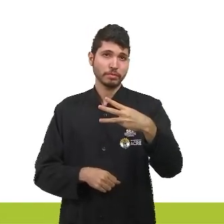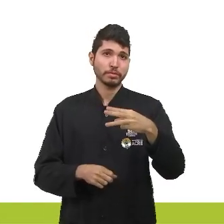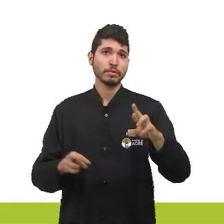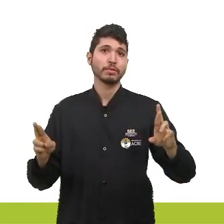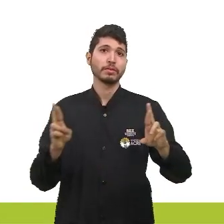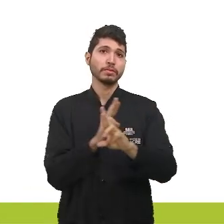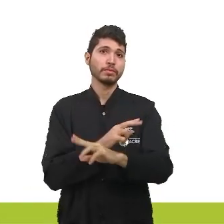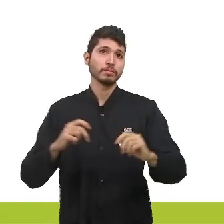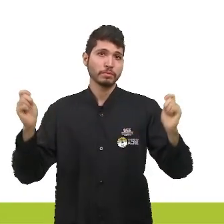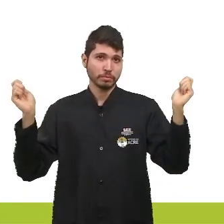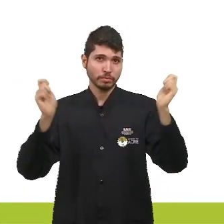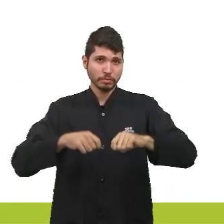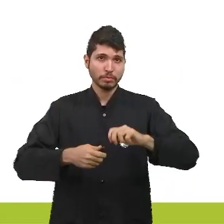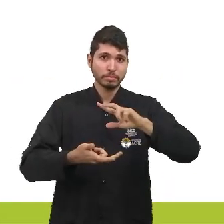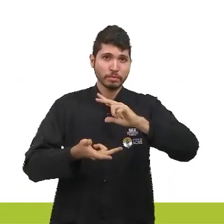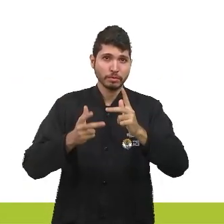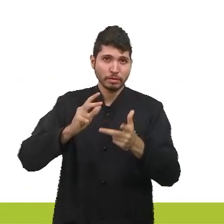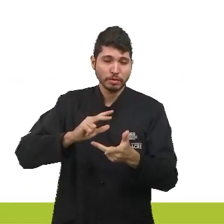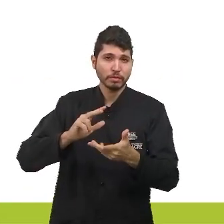para esse poliedro.